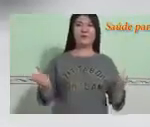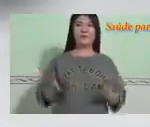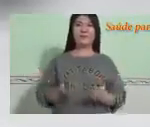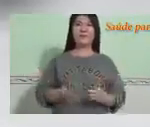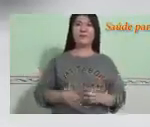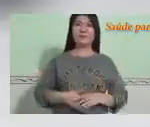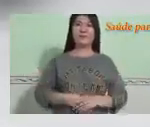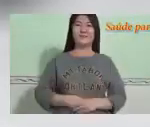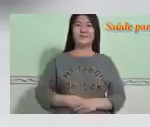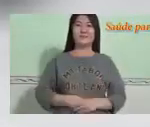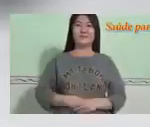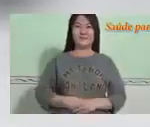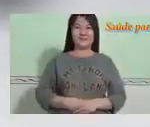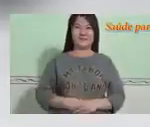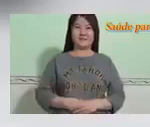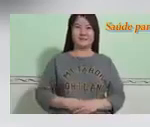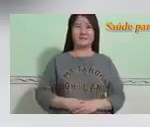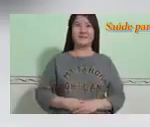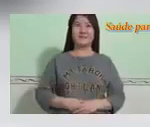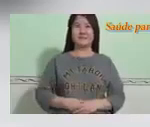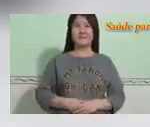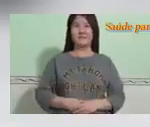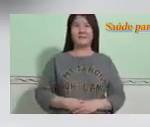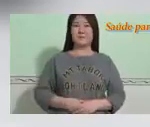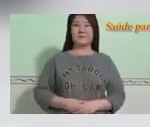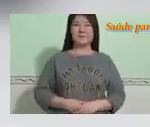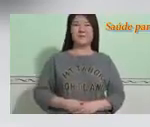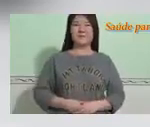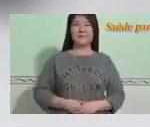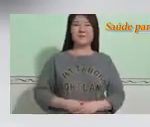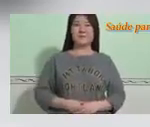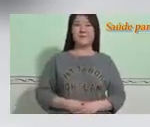contraceptivo, devendo ser indicado pelo ginecologista.